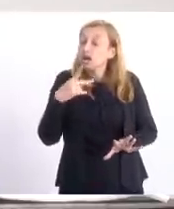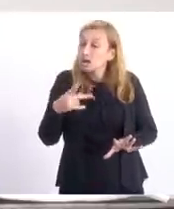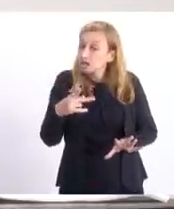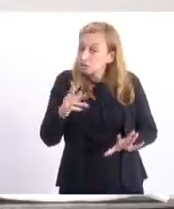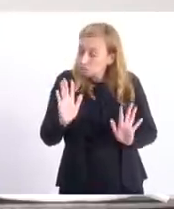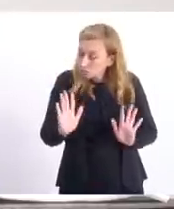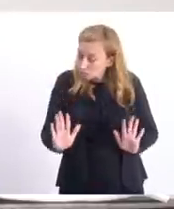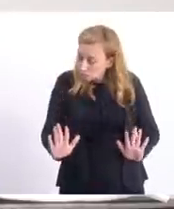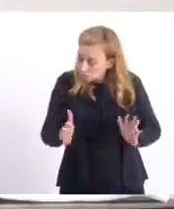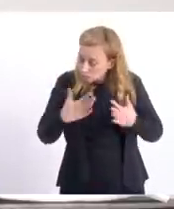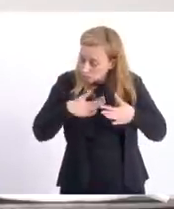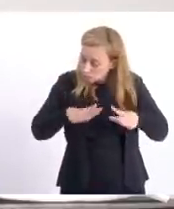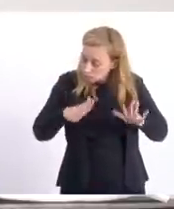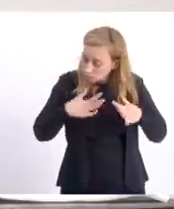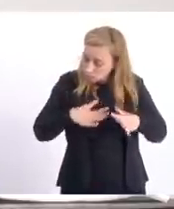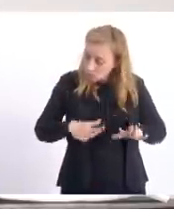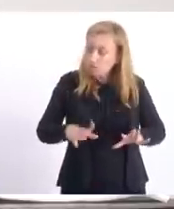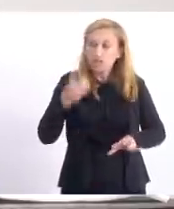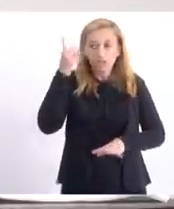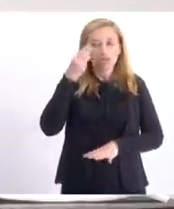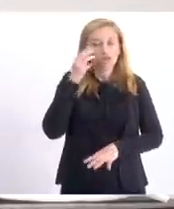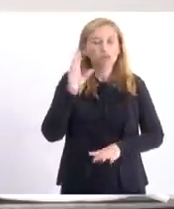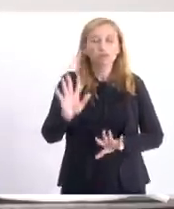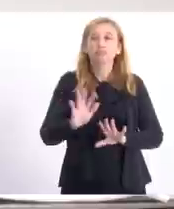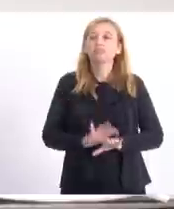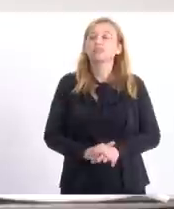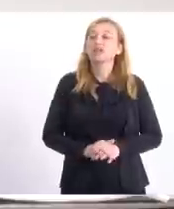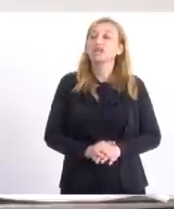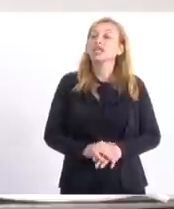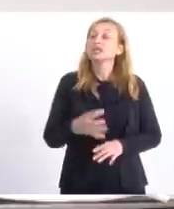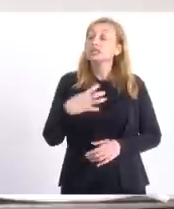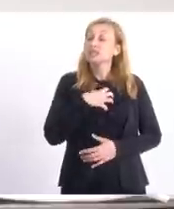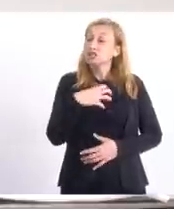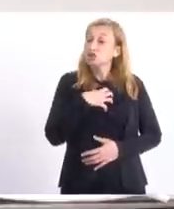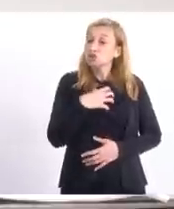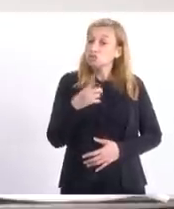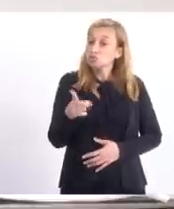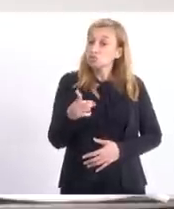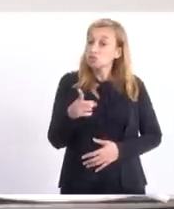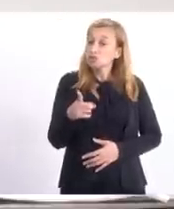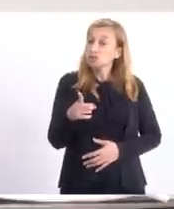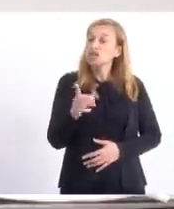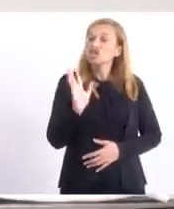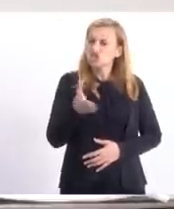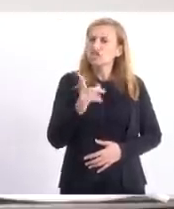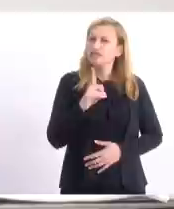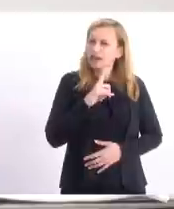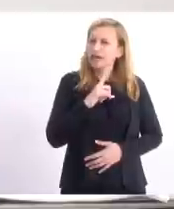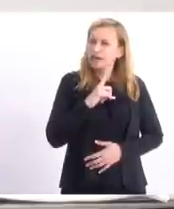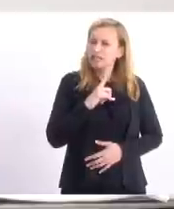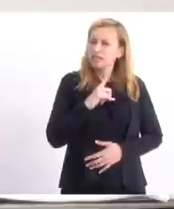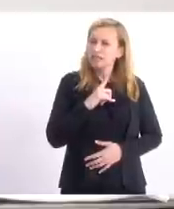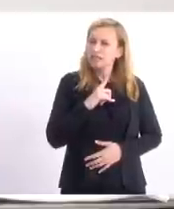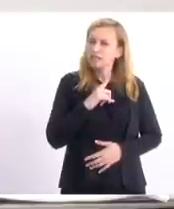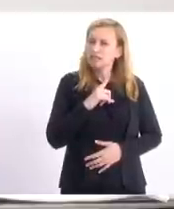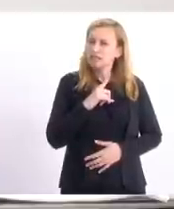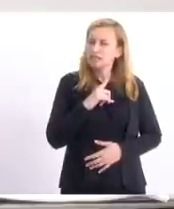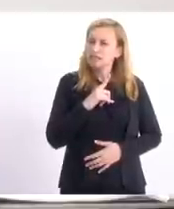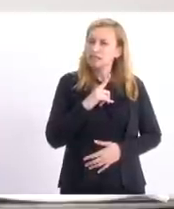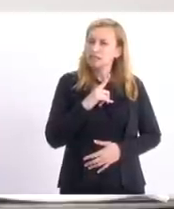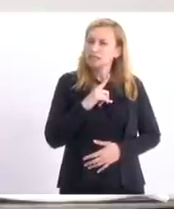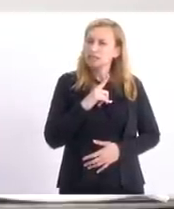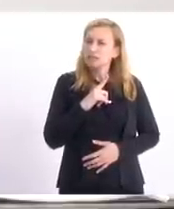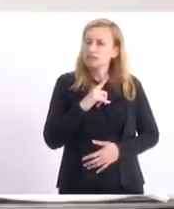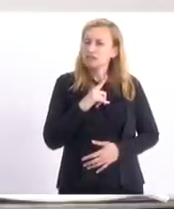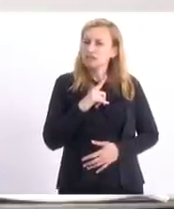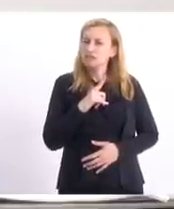fala agora. Estou pegando um pouco da sua fala, deputado Valdec. E, nesse sentido, portanto, ela já existe, já está posta.